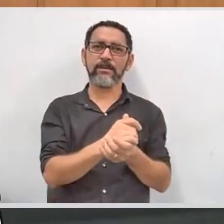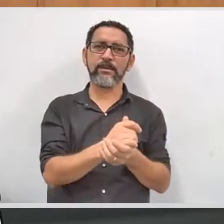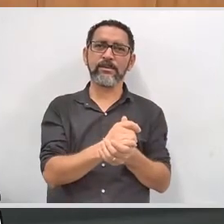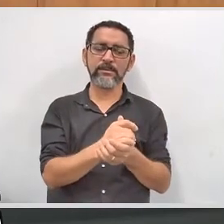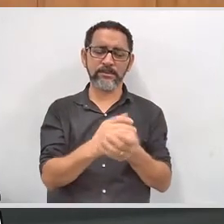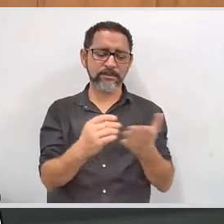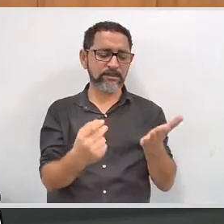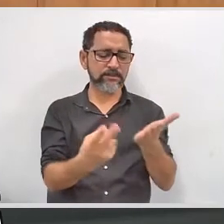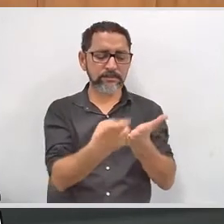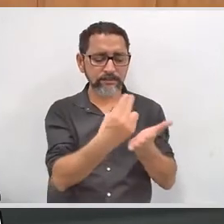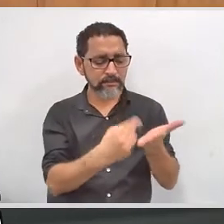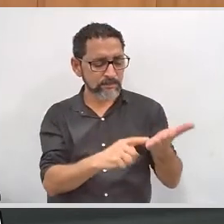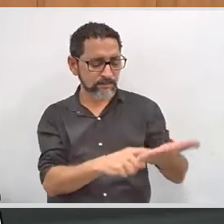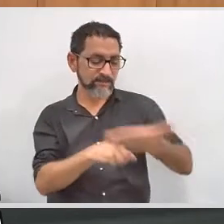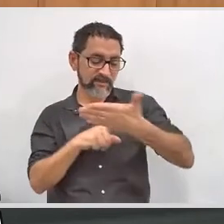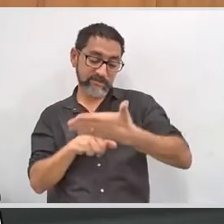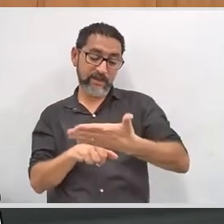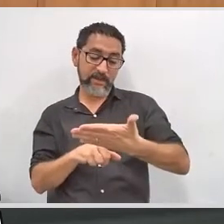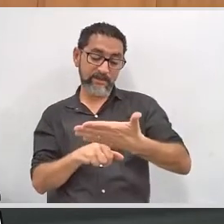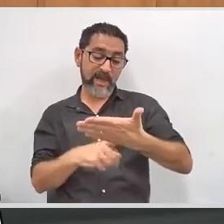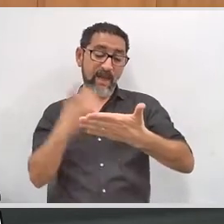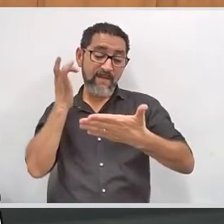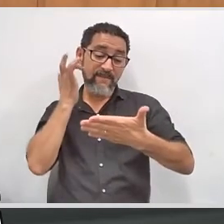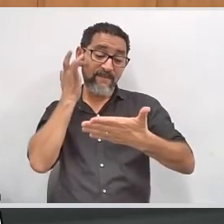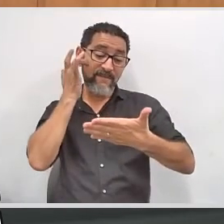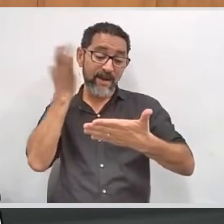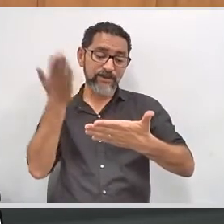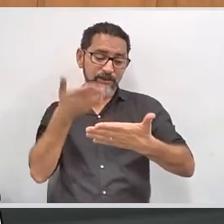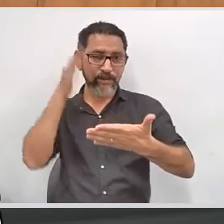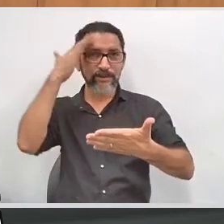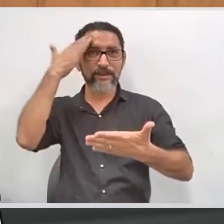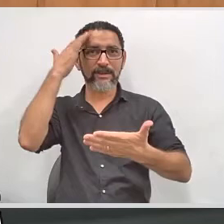facilitam a vida do leitor nesse sentido.